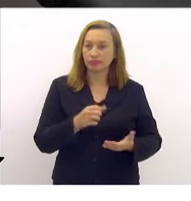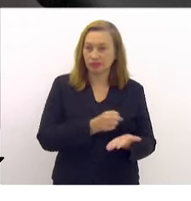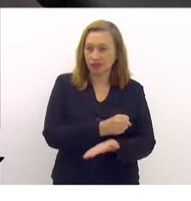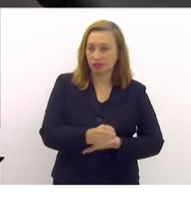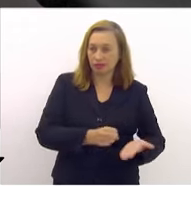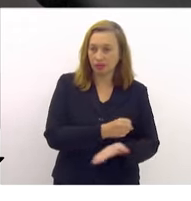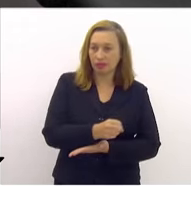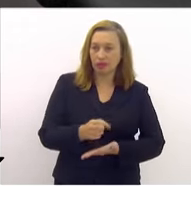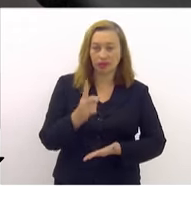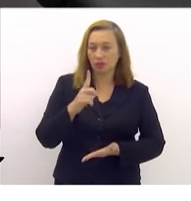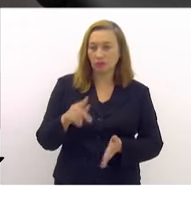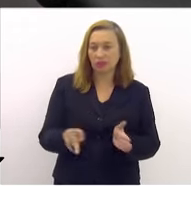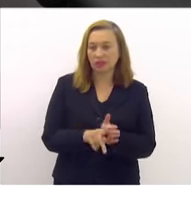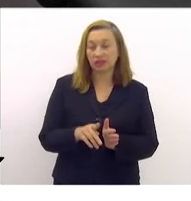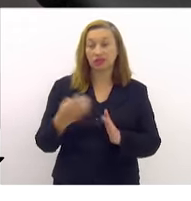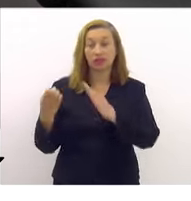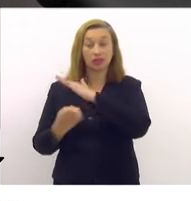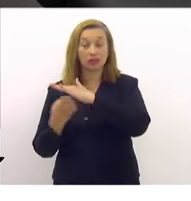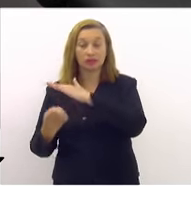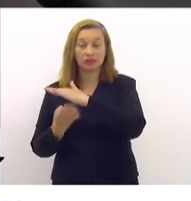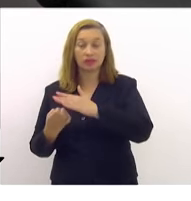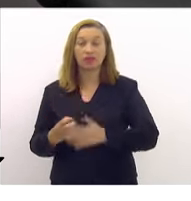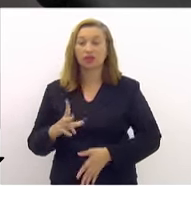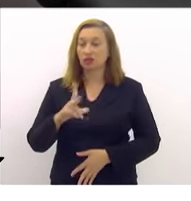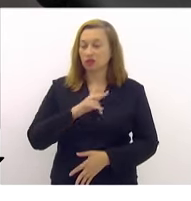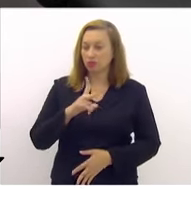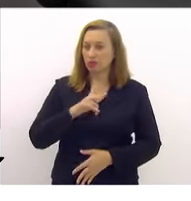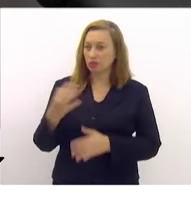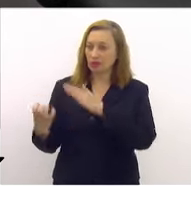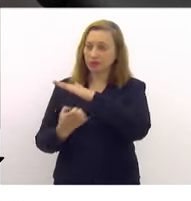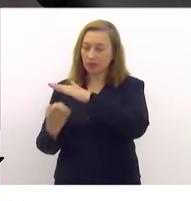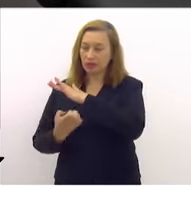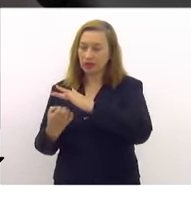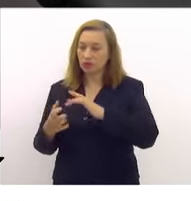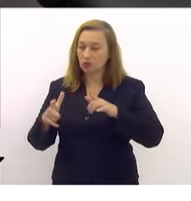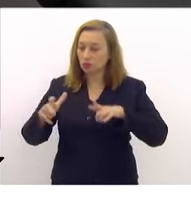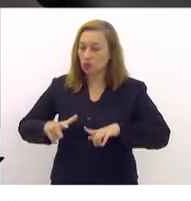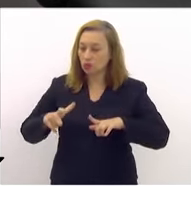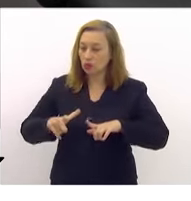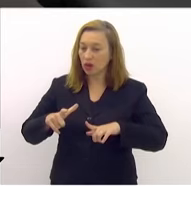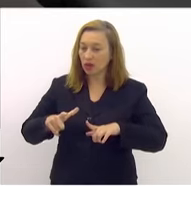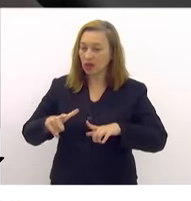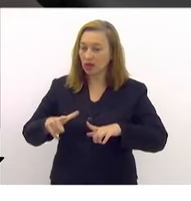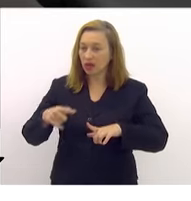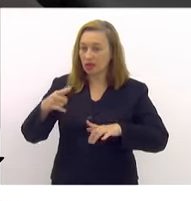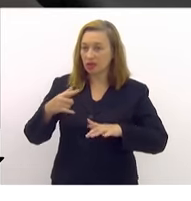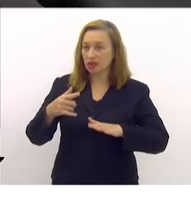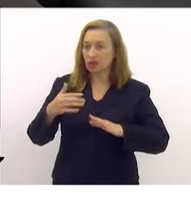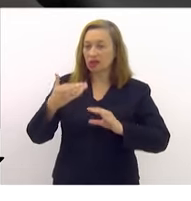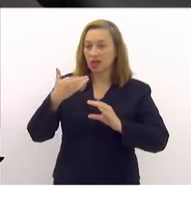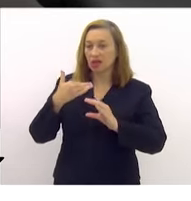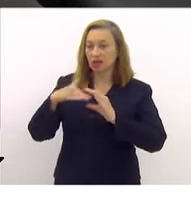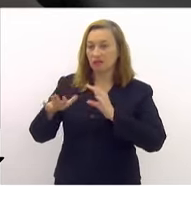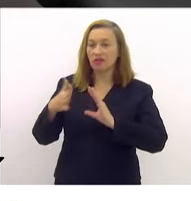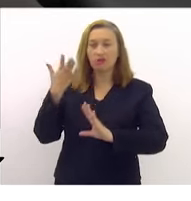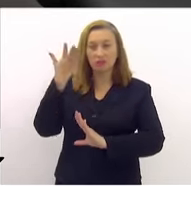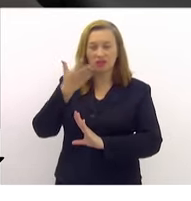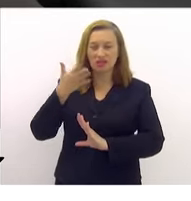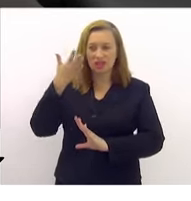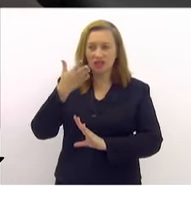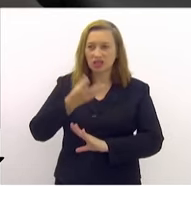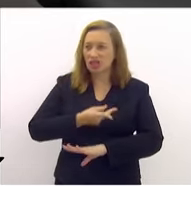da empresa. E as próprias empresas naquela localidade mandam mensagem para eles, eles